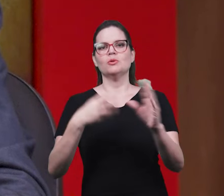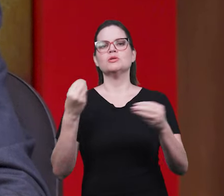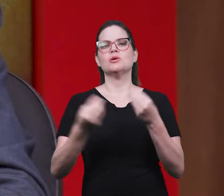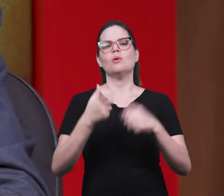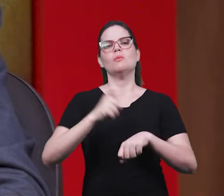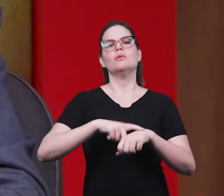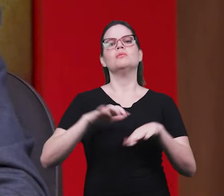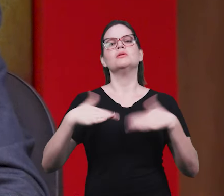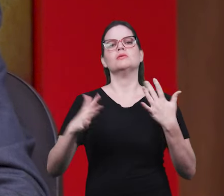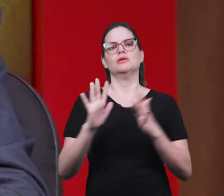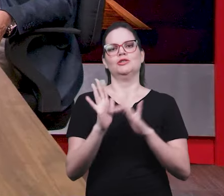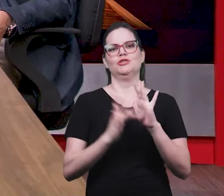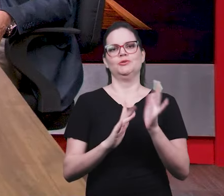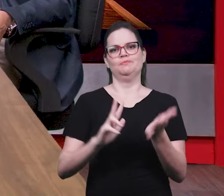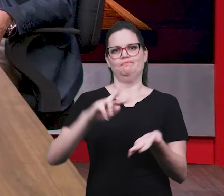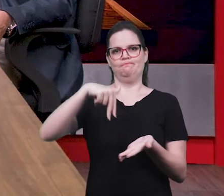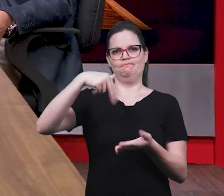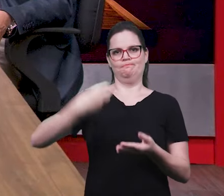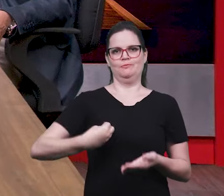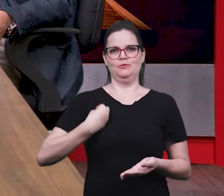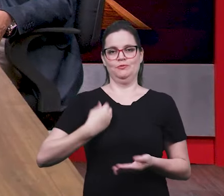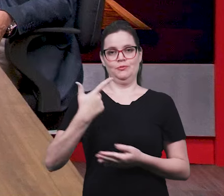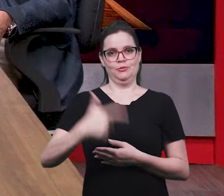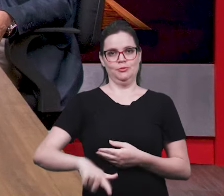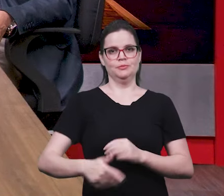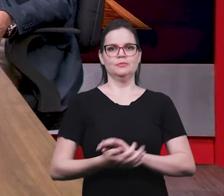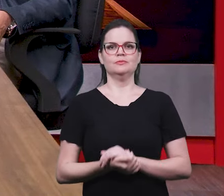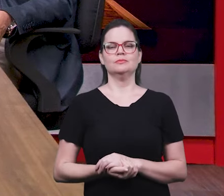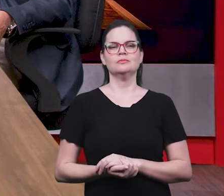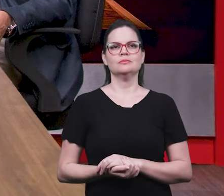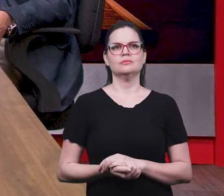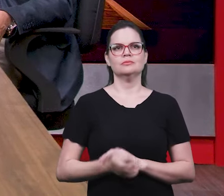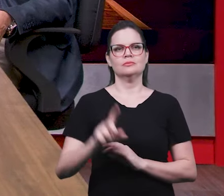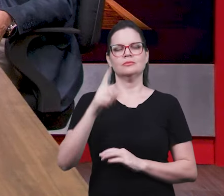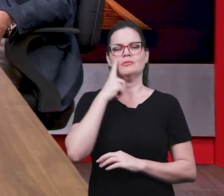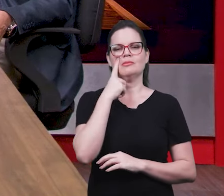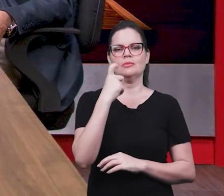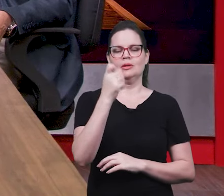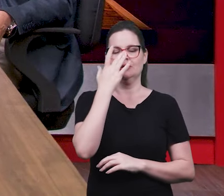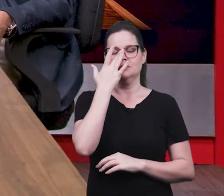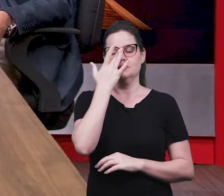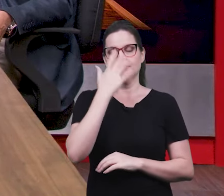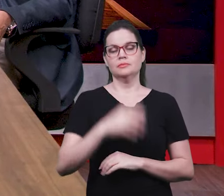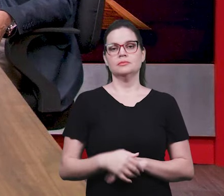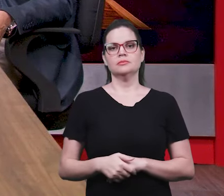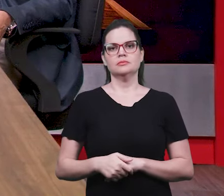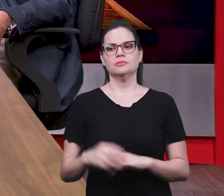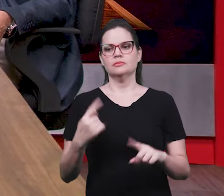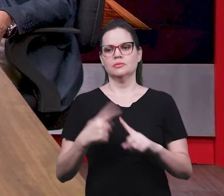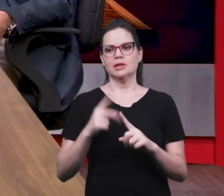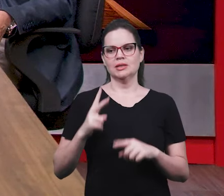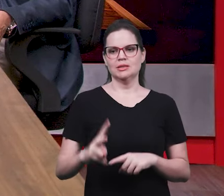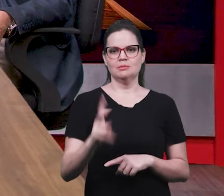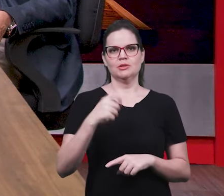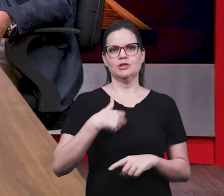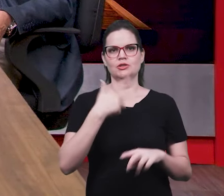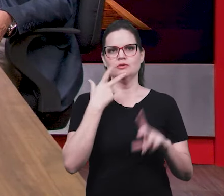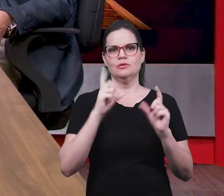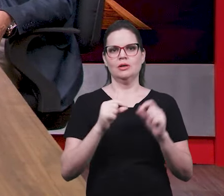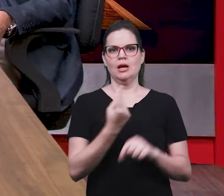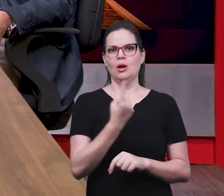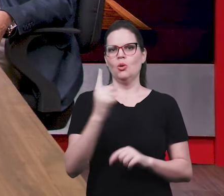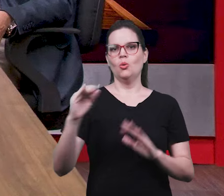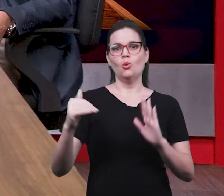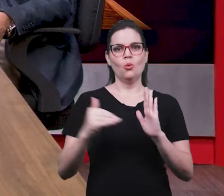glória do Pai. Isso é muito interessante, por isso que eu reforçando aqui, a gente sempre fala, a última palavra sempre de Deus, né? A